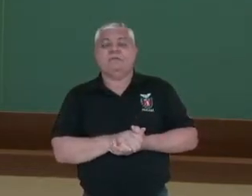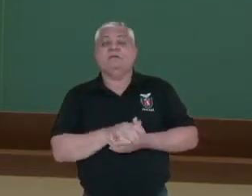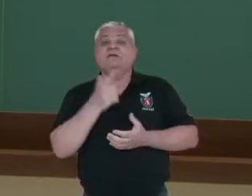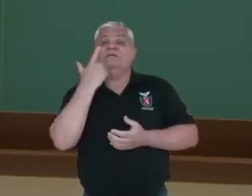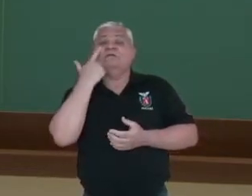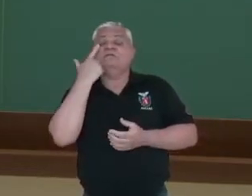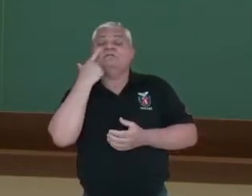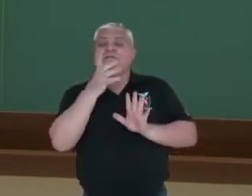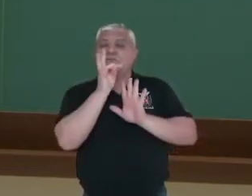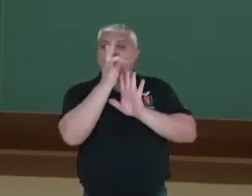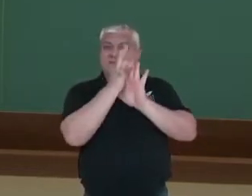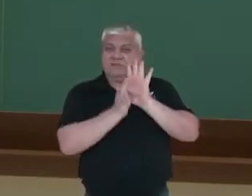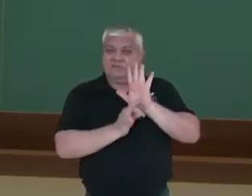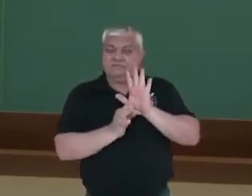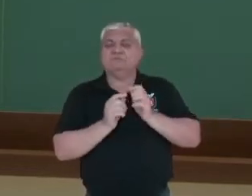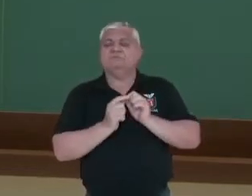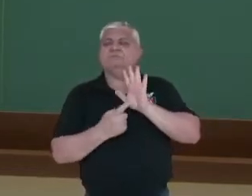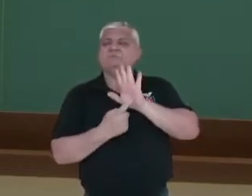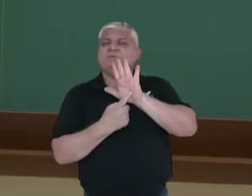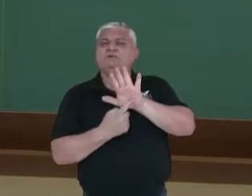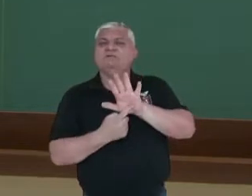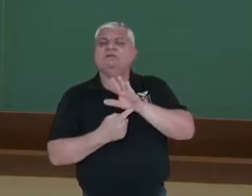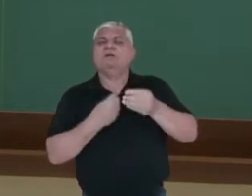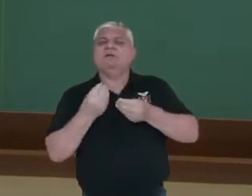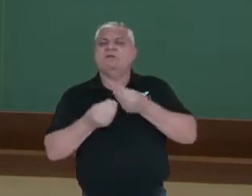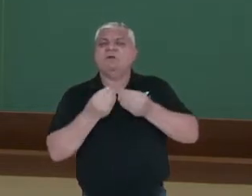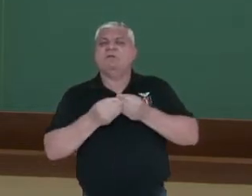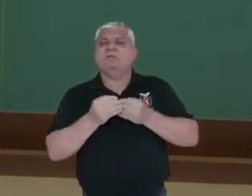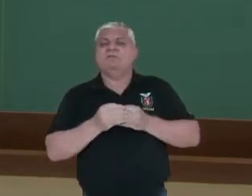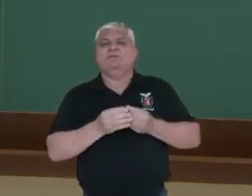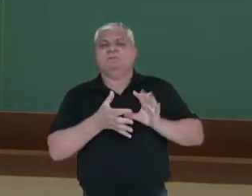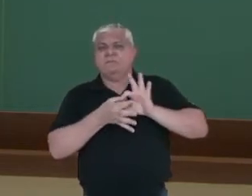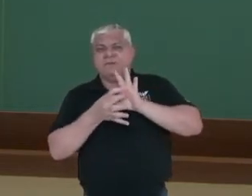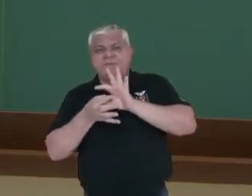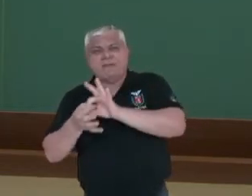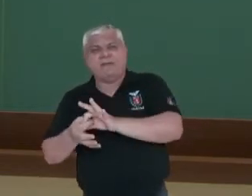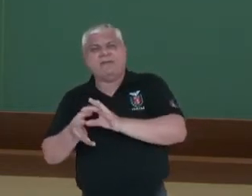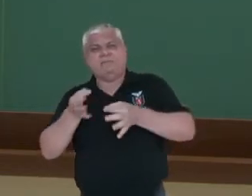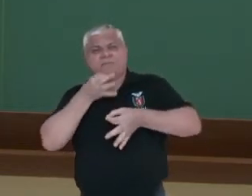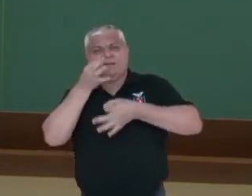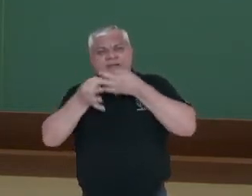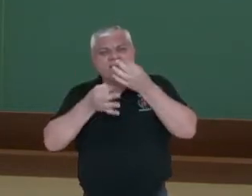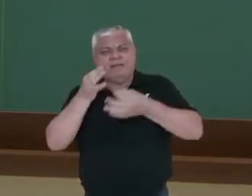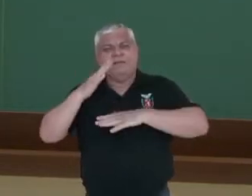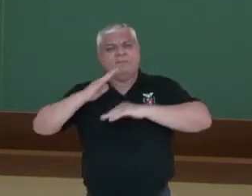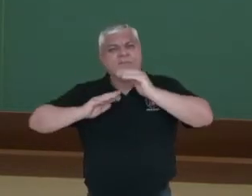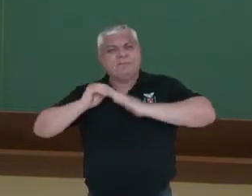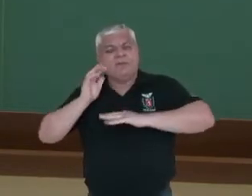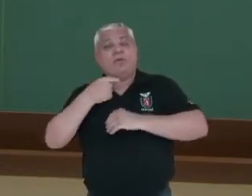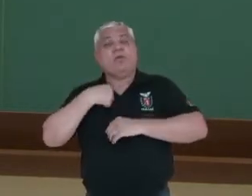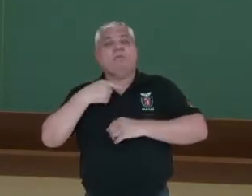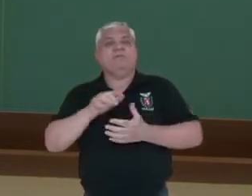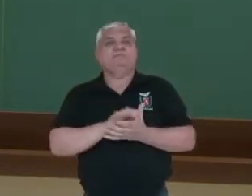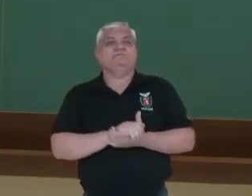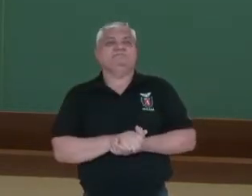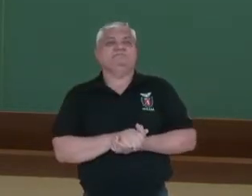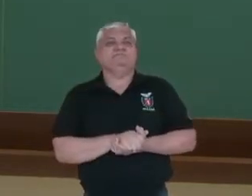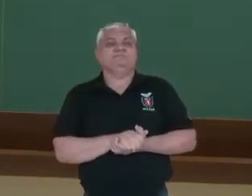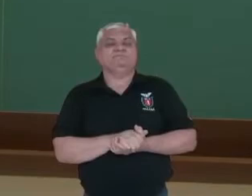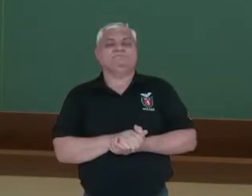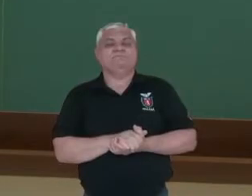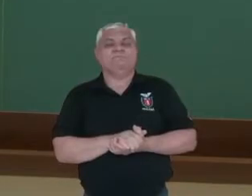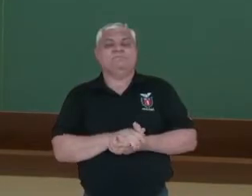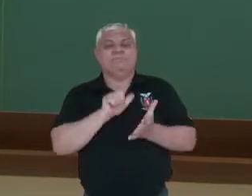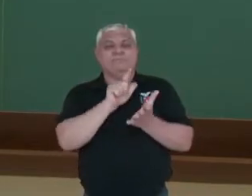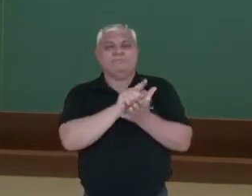texto que vai mostrar para nós essa argumentação na prática, como que eu posso desenvolvê-la. Então,